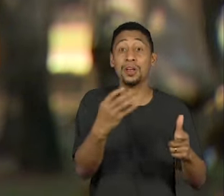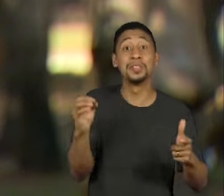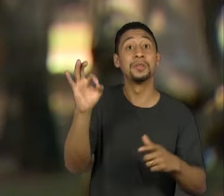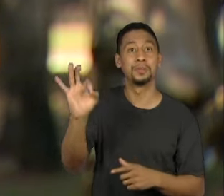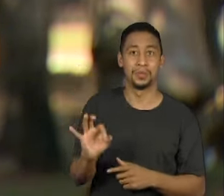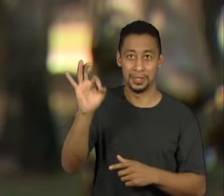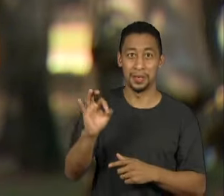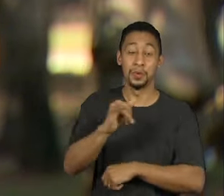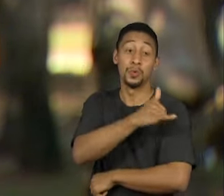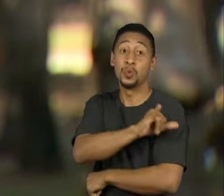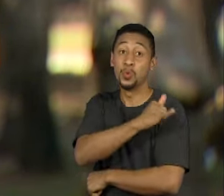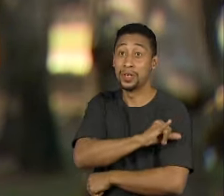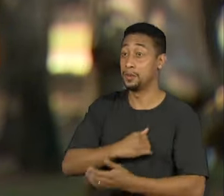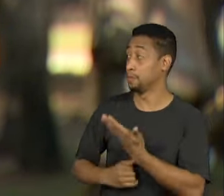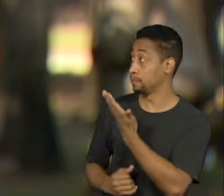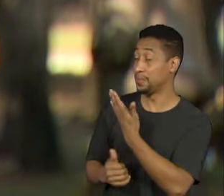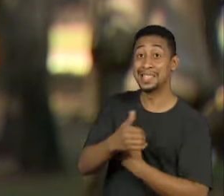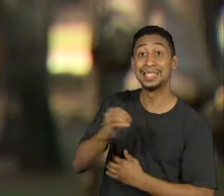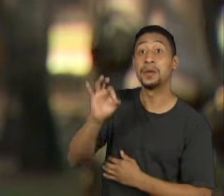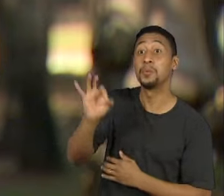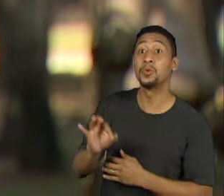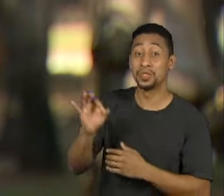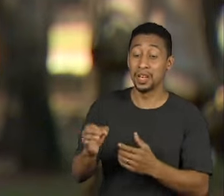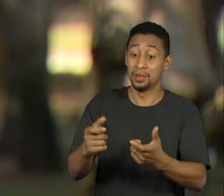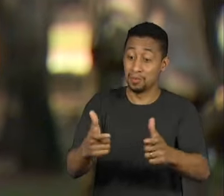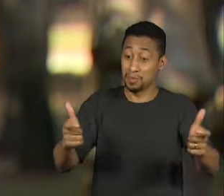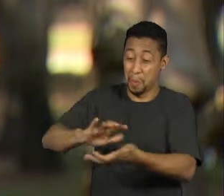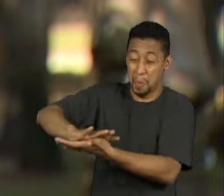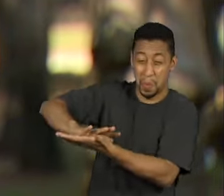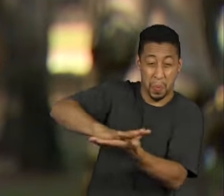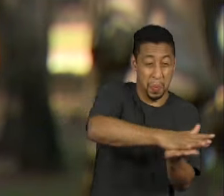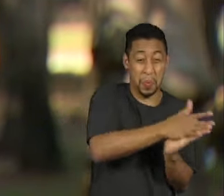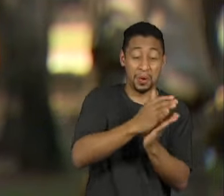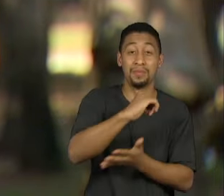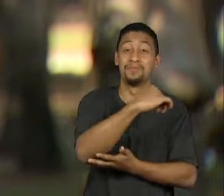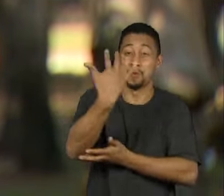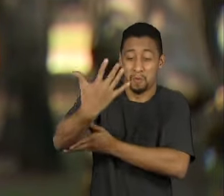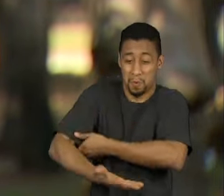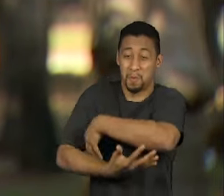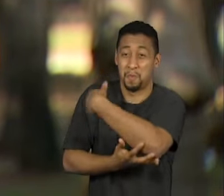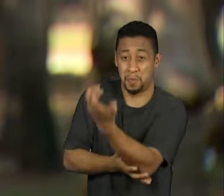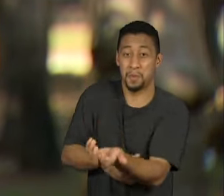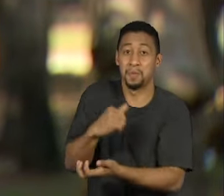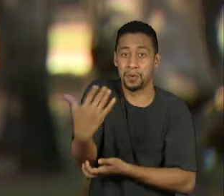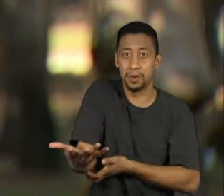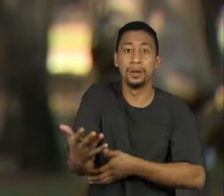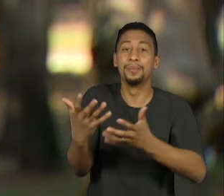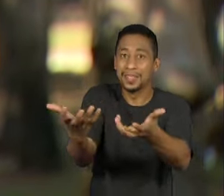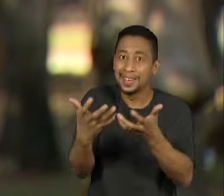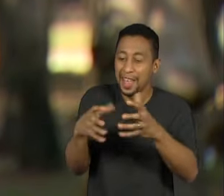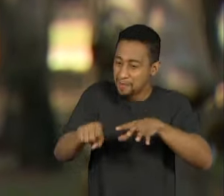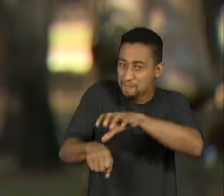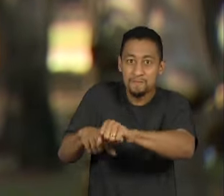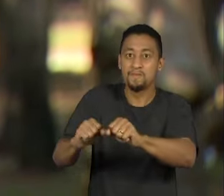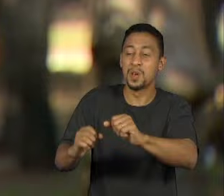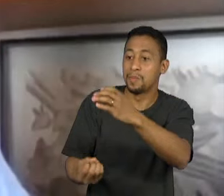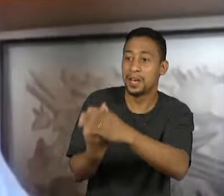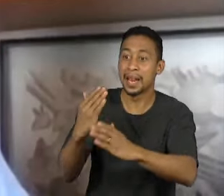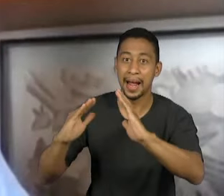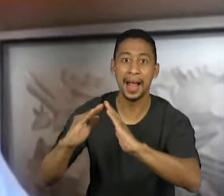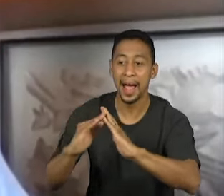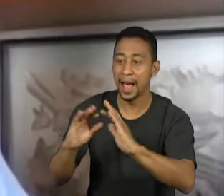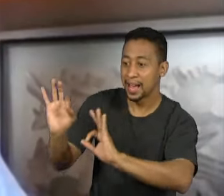No Rio de Janeiro, mais de 100%. Tudo para dar lugar à especulação imobiliária e à agricultura.